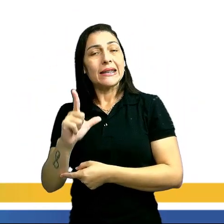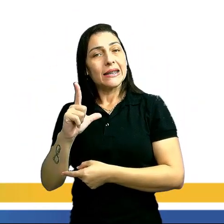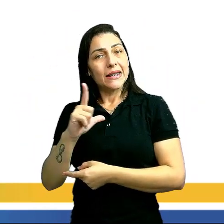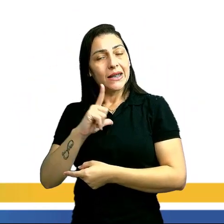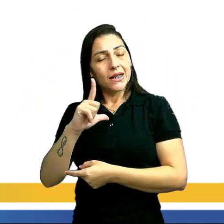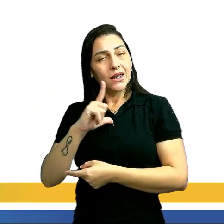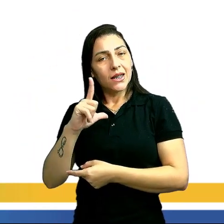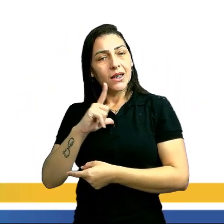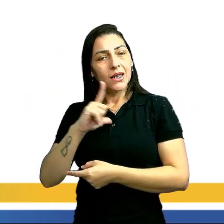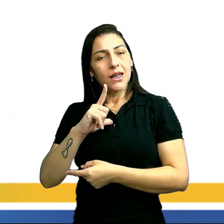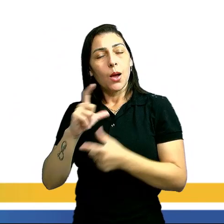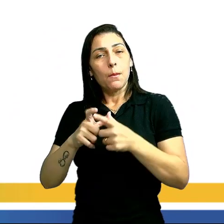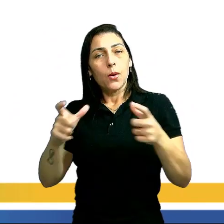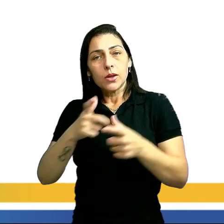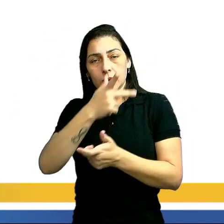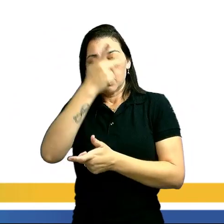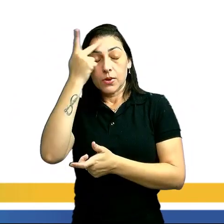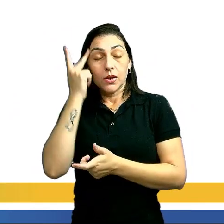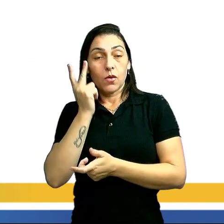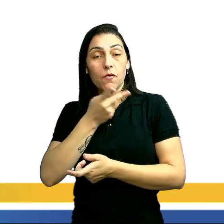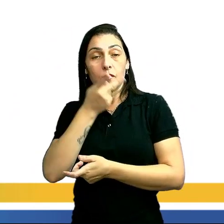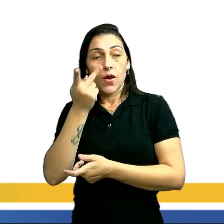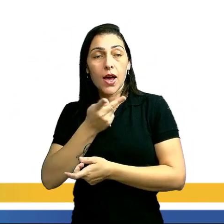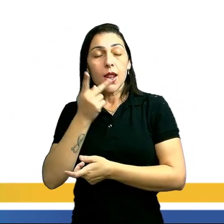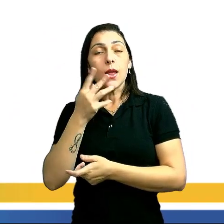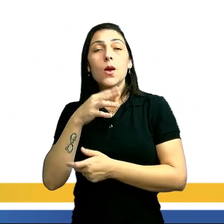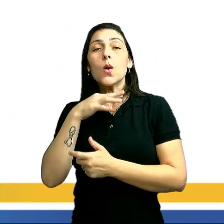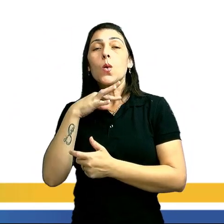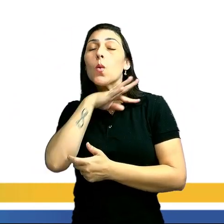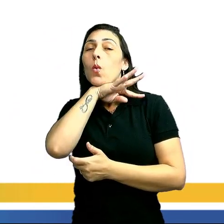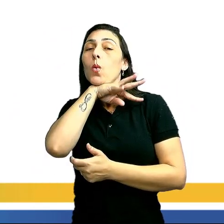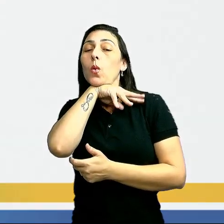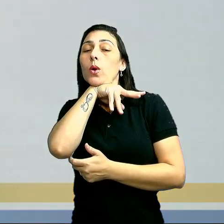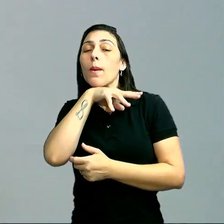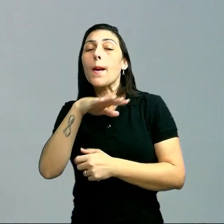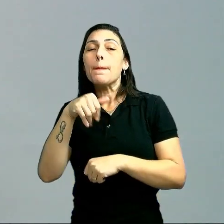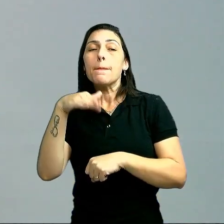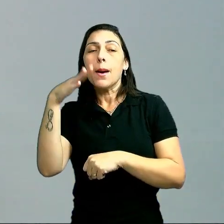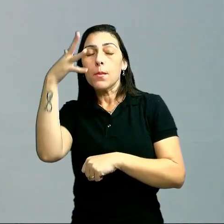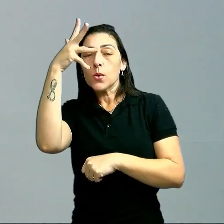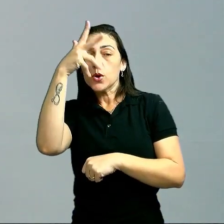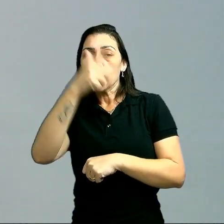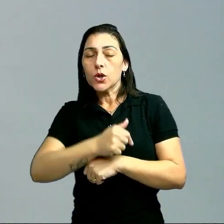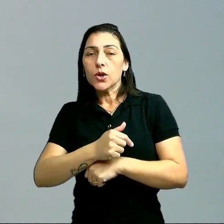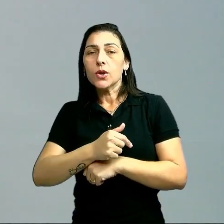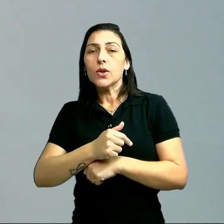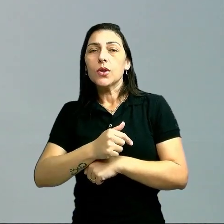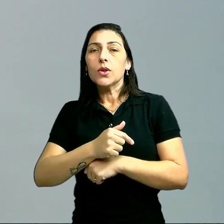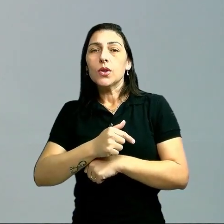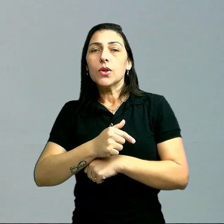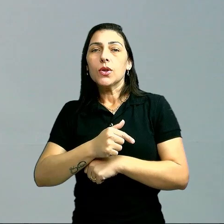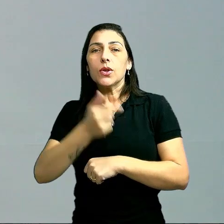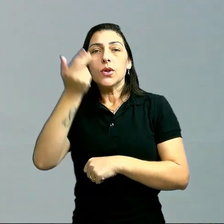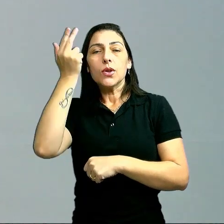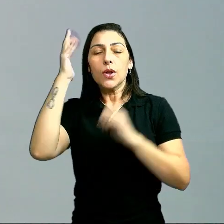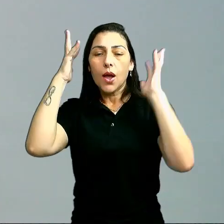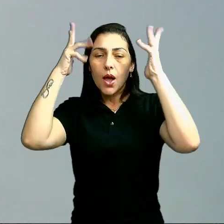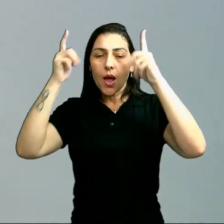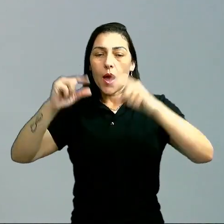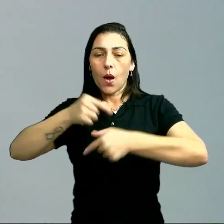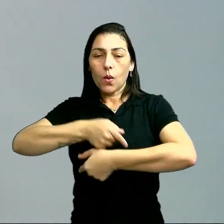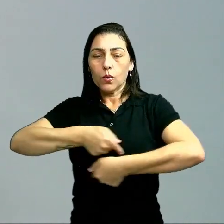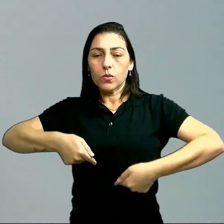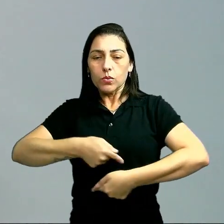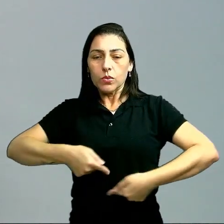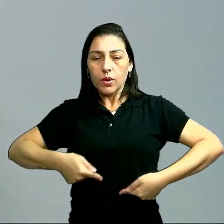temos, a maioria das pessoas dizem que o animal mais bonito da natureza é o tigre branco. Eu,